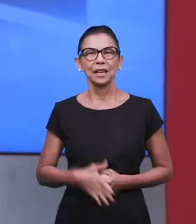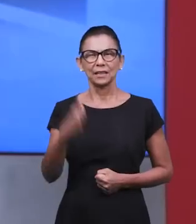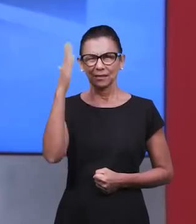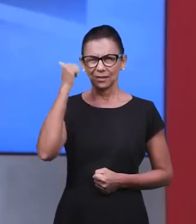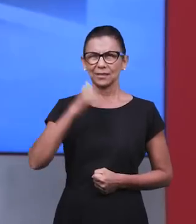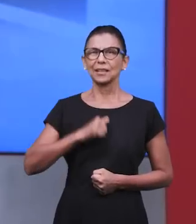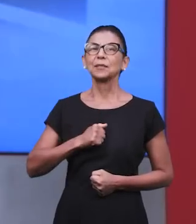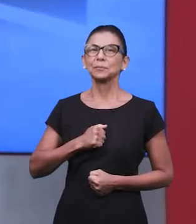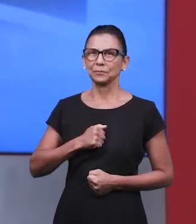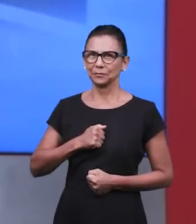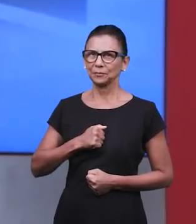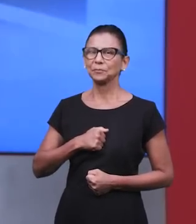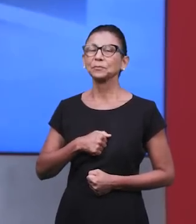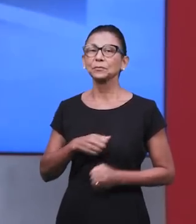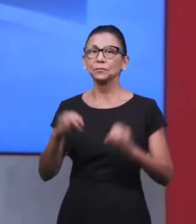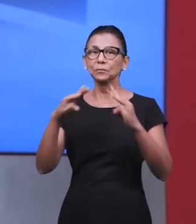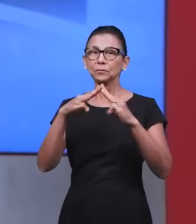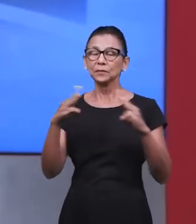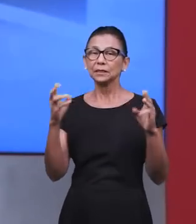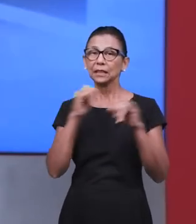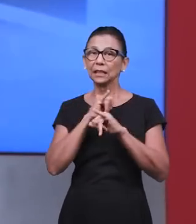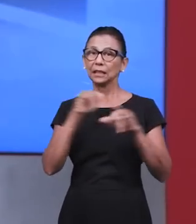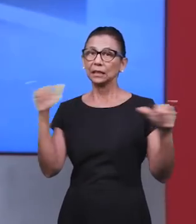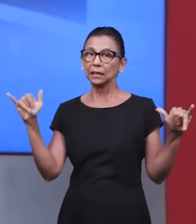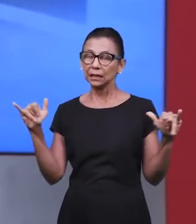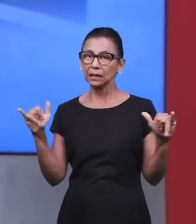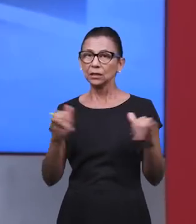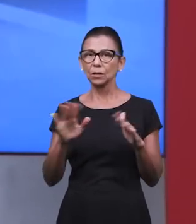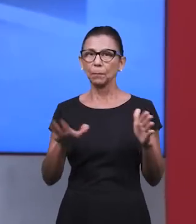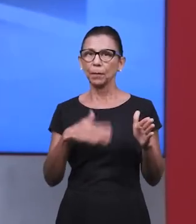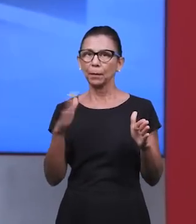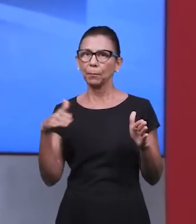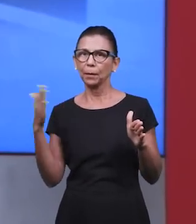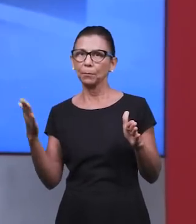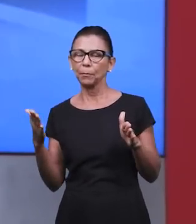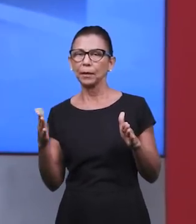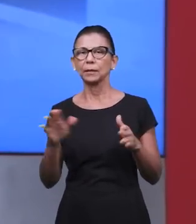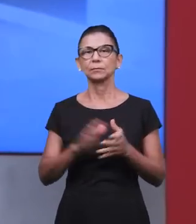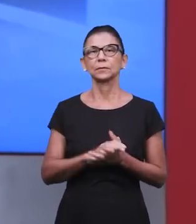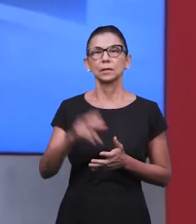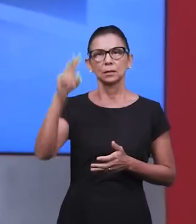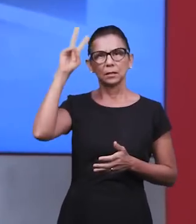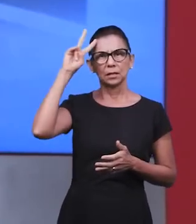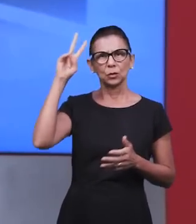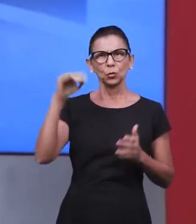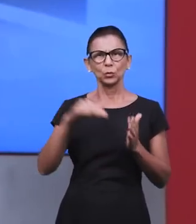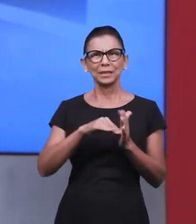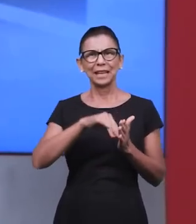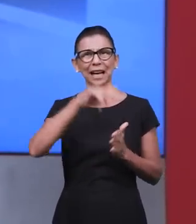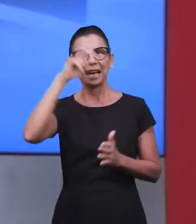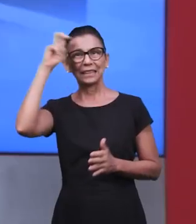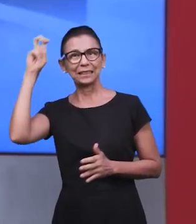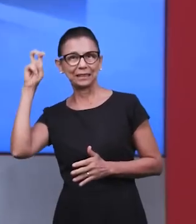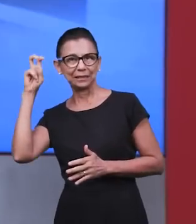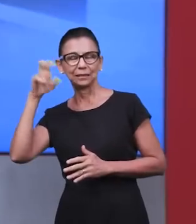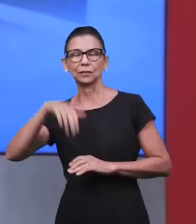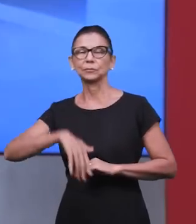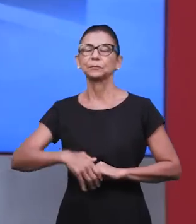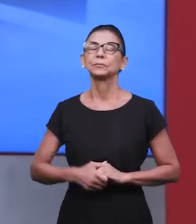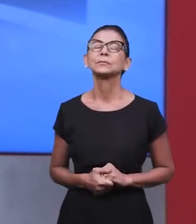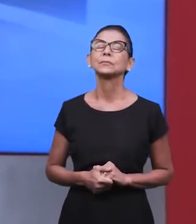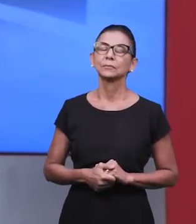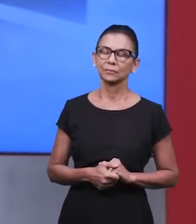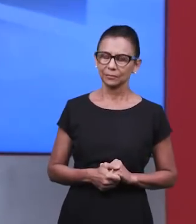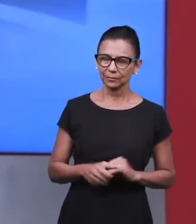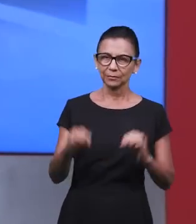E você já sabe que o Manaí News agora tem edições diárias, de segunda a quinta-feira. Agora o Manaí News está mais dinâmico, né? E